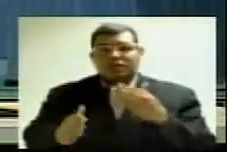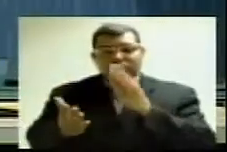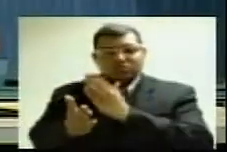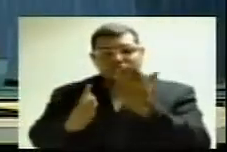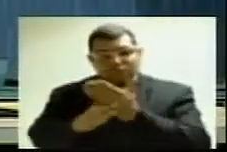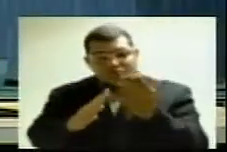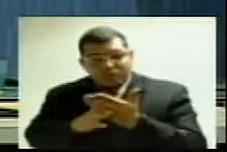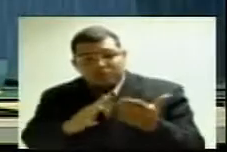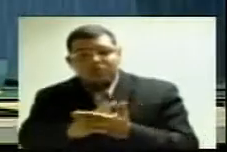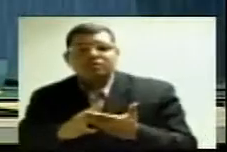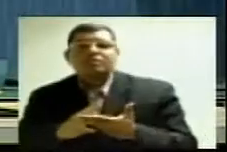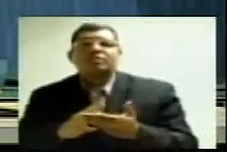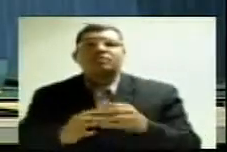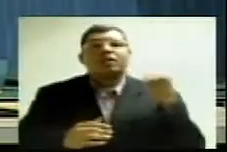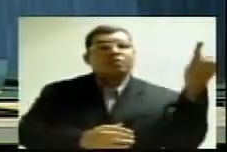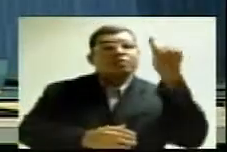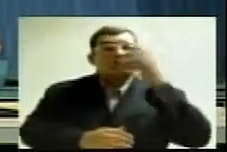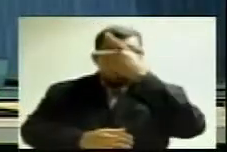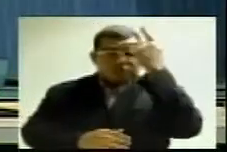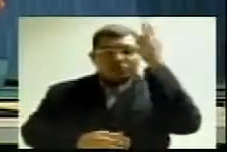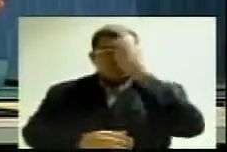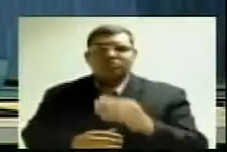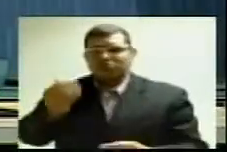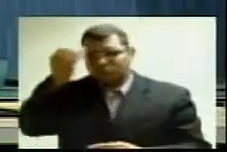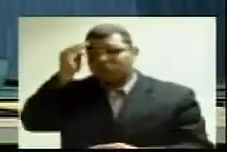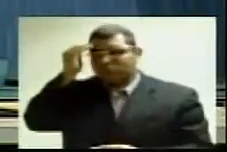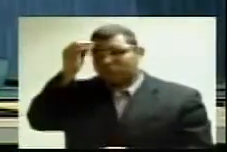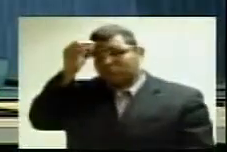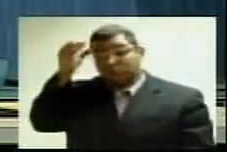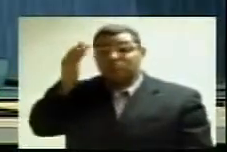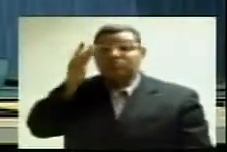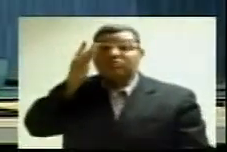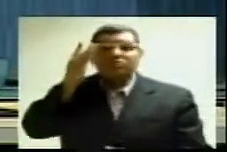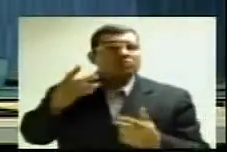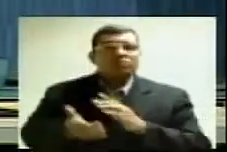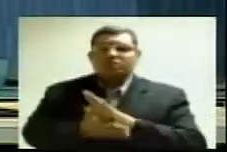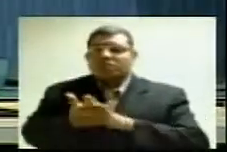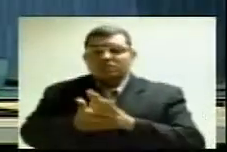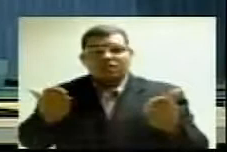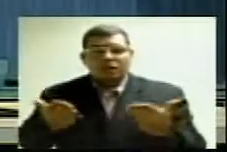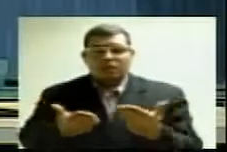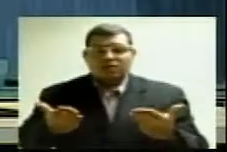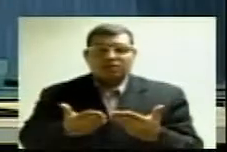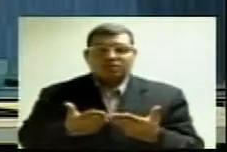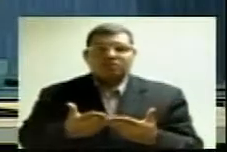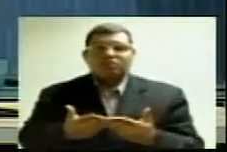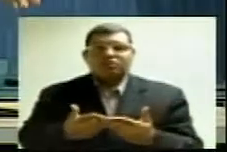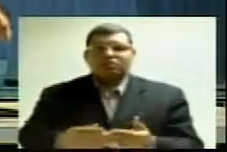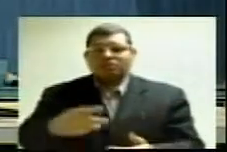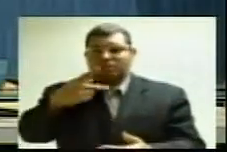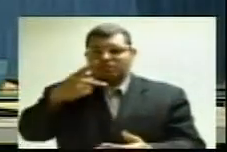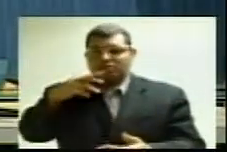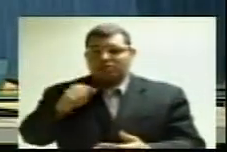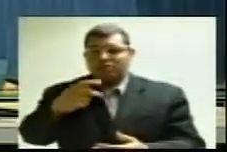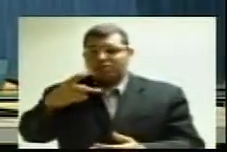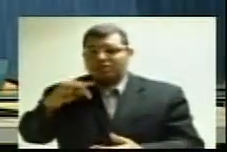parcela importante do povo brasileiro que entende que não está na polarização